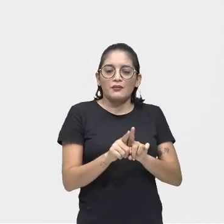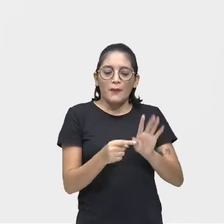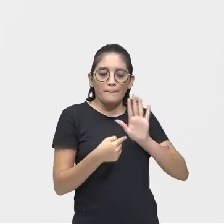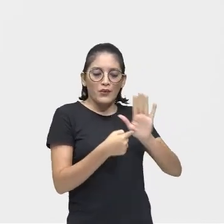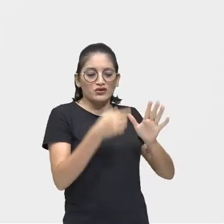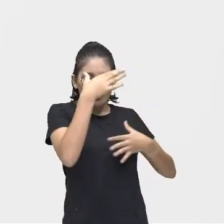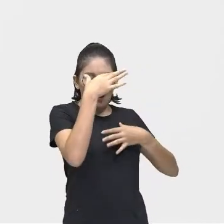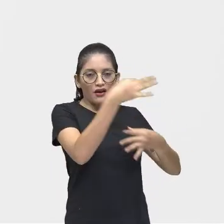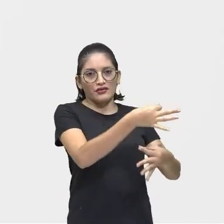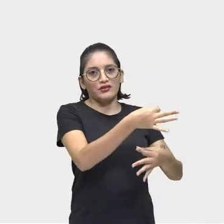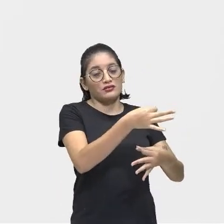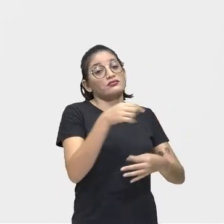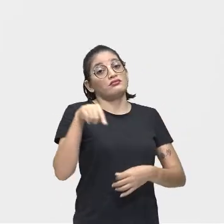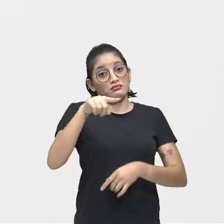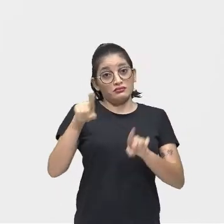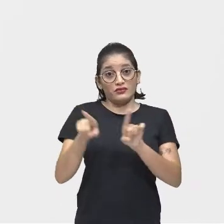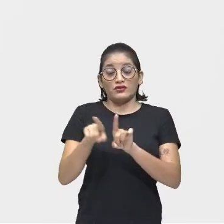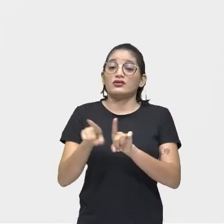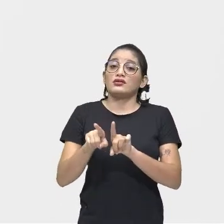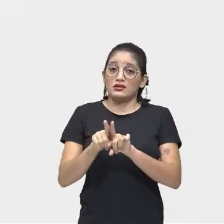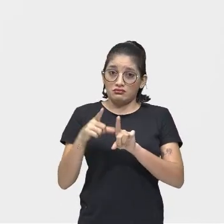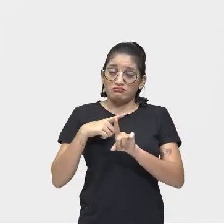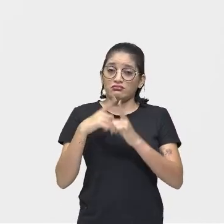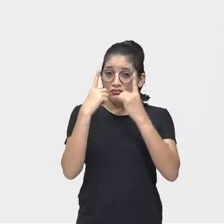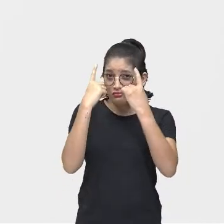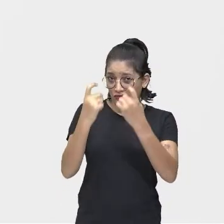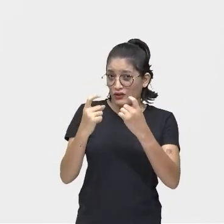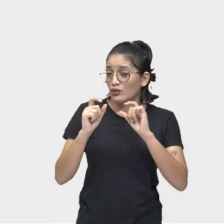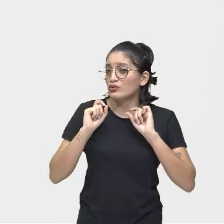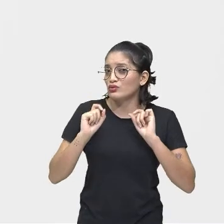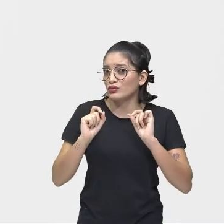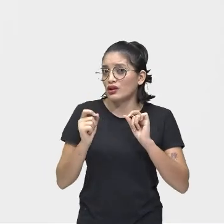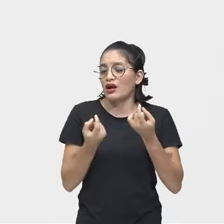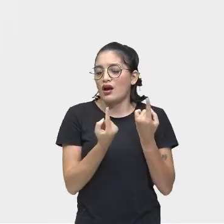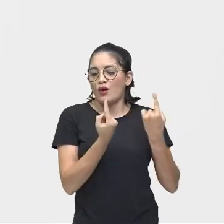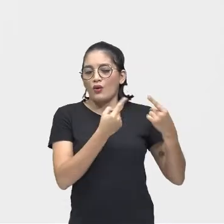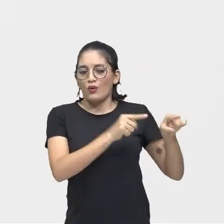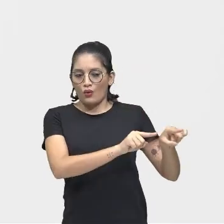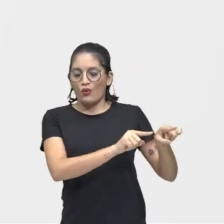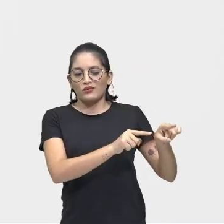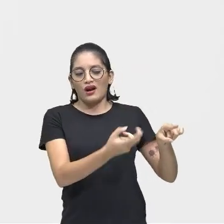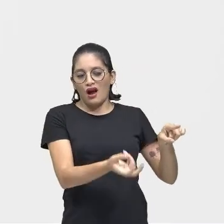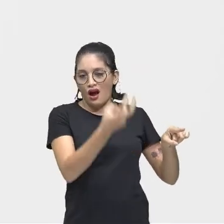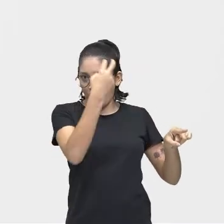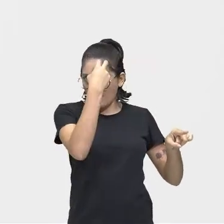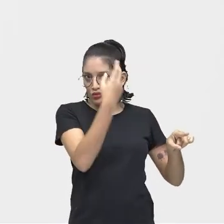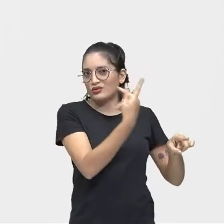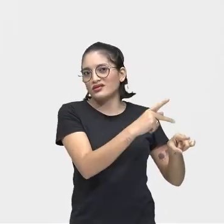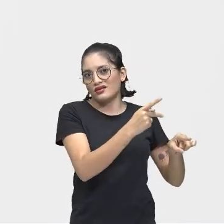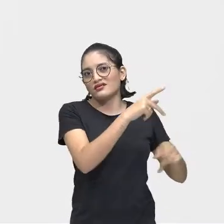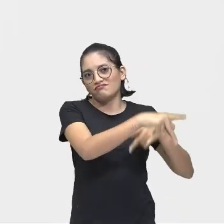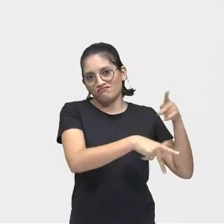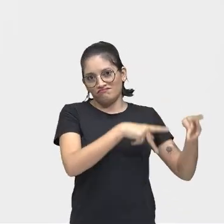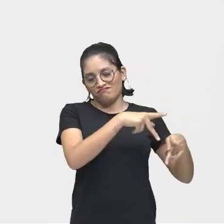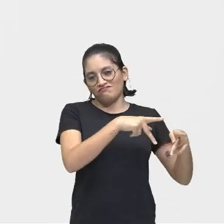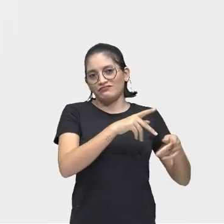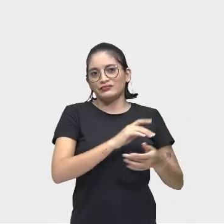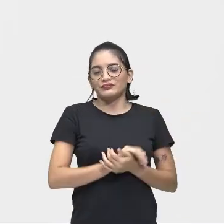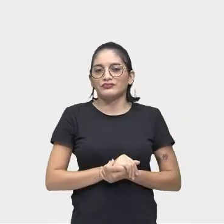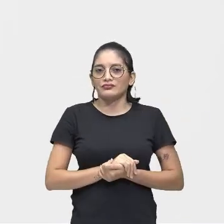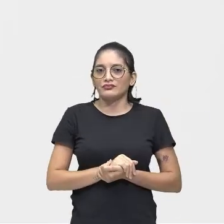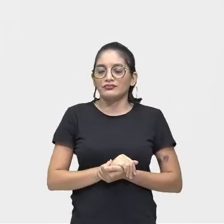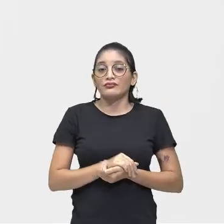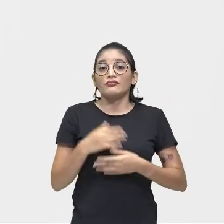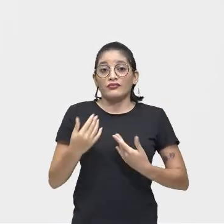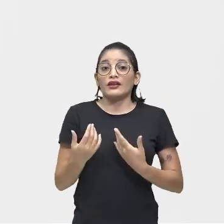fé, você também está cometendo uma violência contra a cultura desse povo. Então, tanto